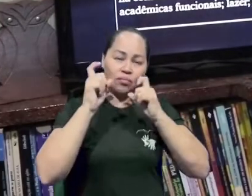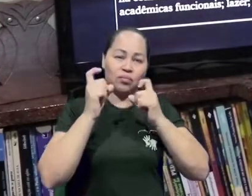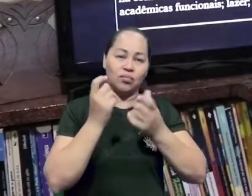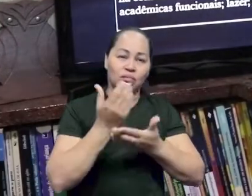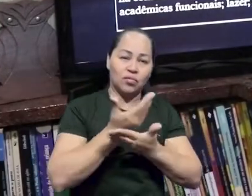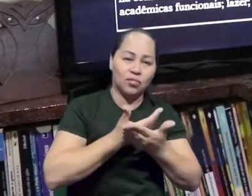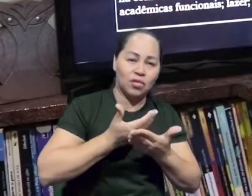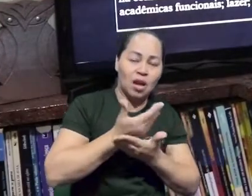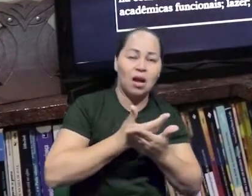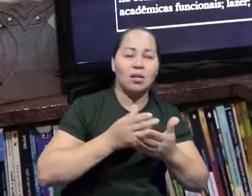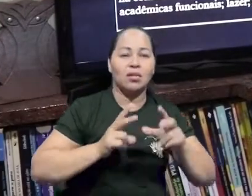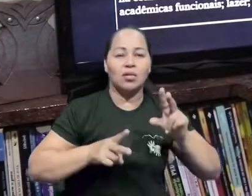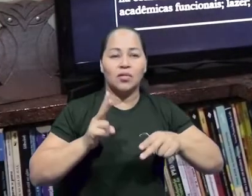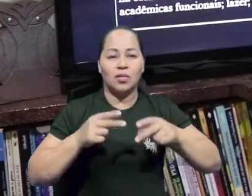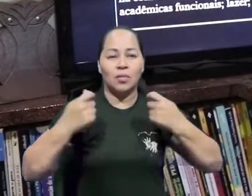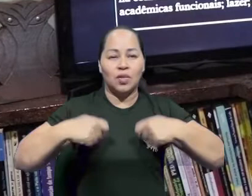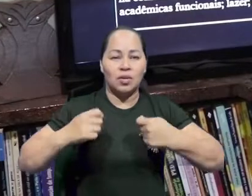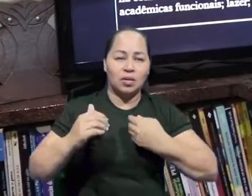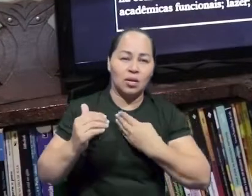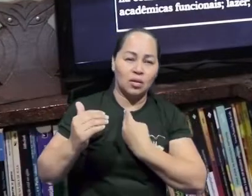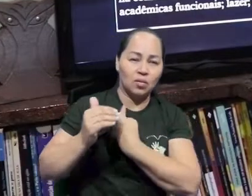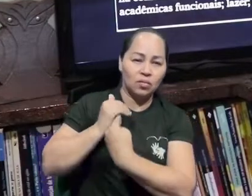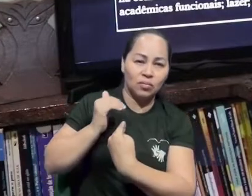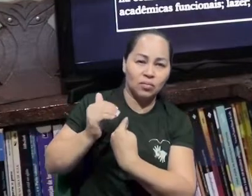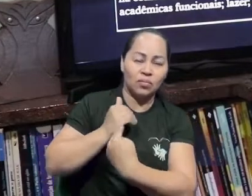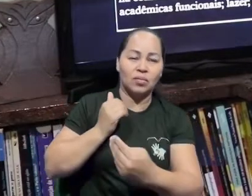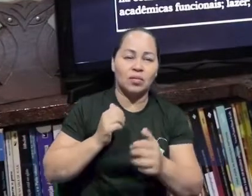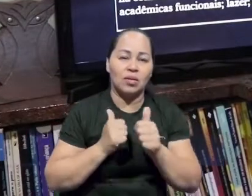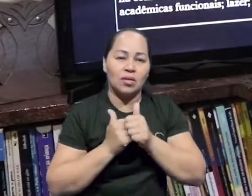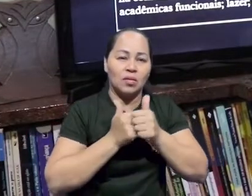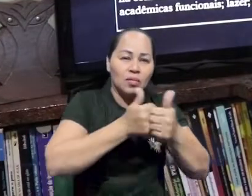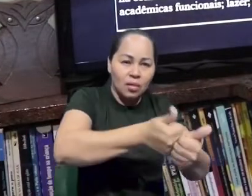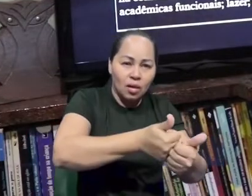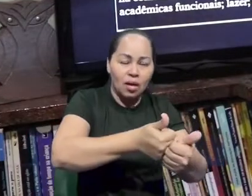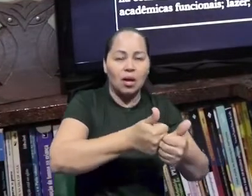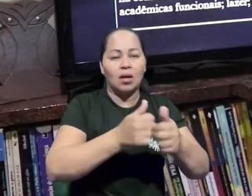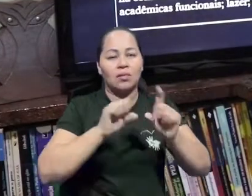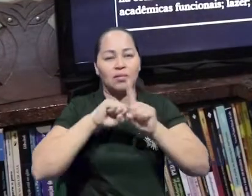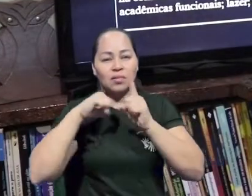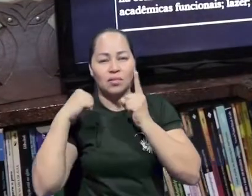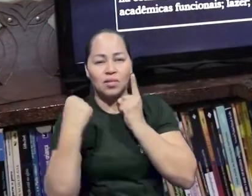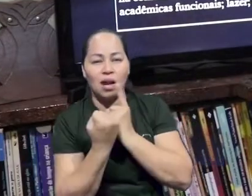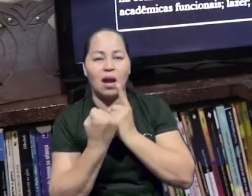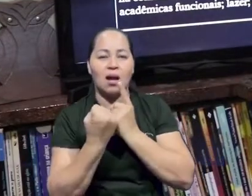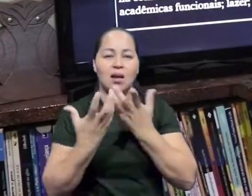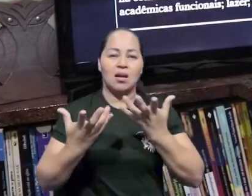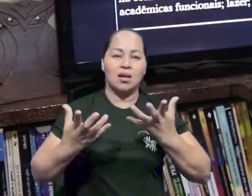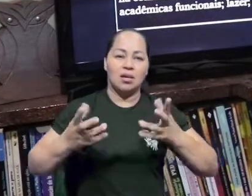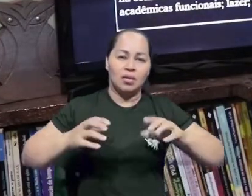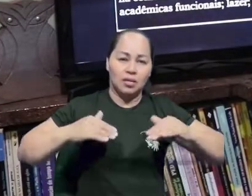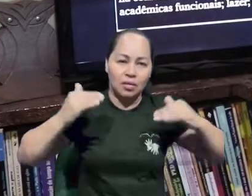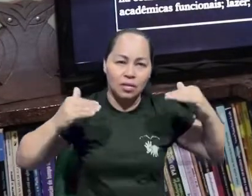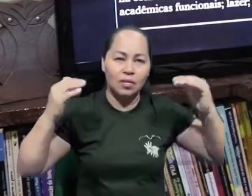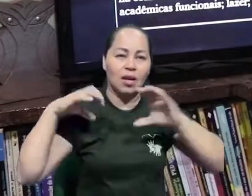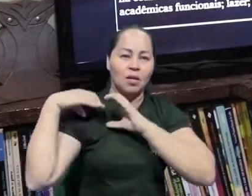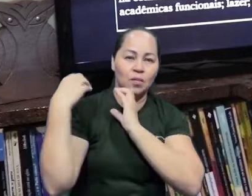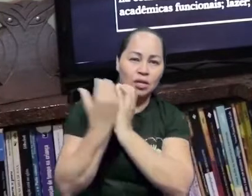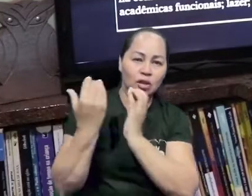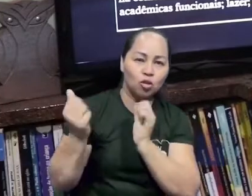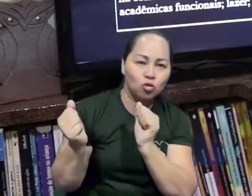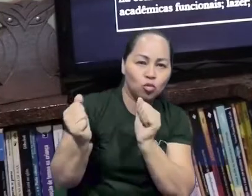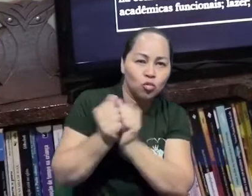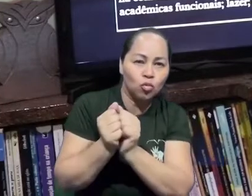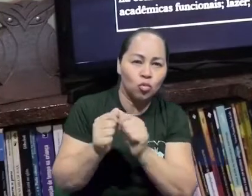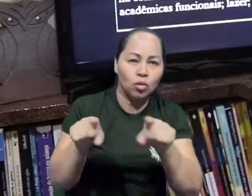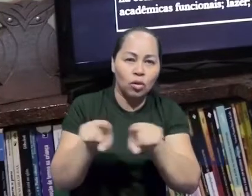no autocuidado, sendo necessária orientação, na vida no lar, nas habilidades sociais, no desempenho na